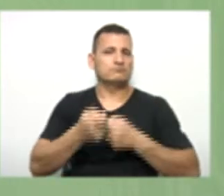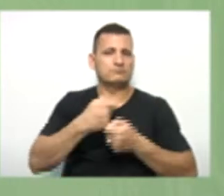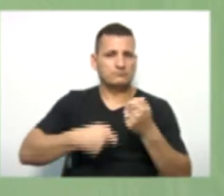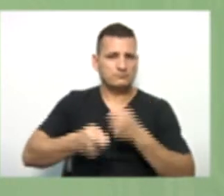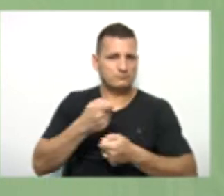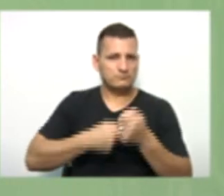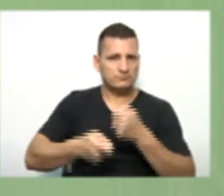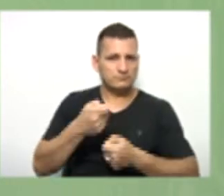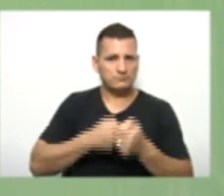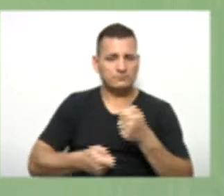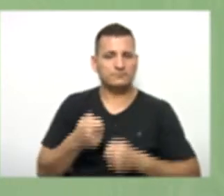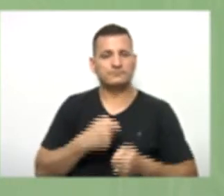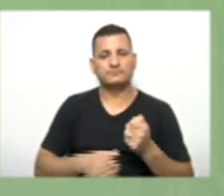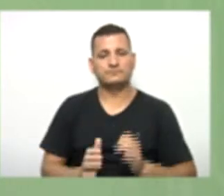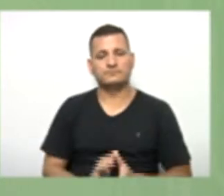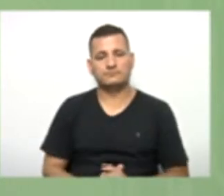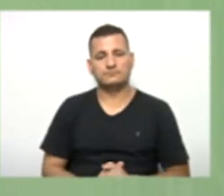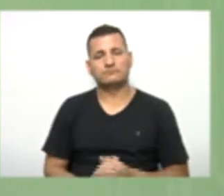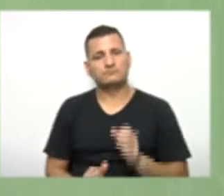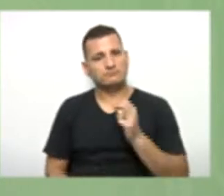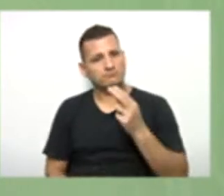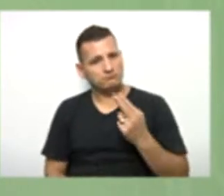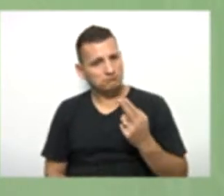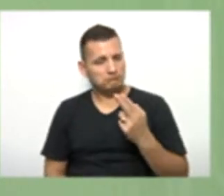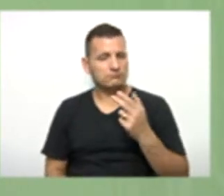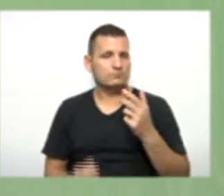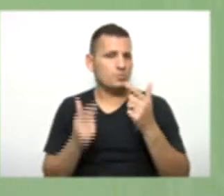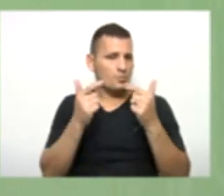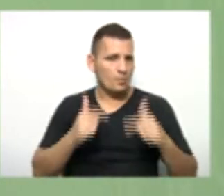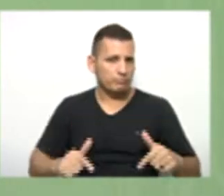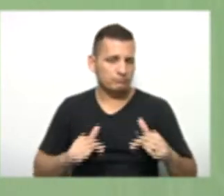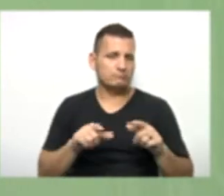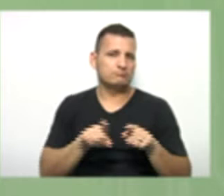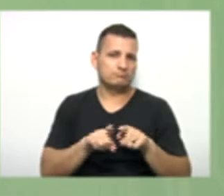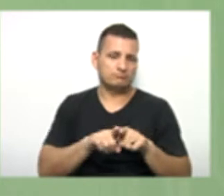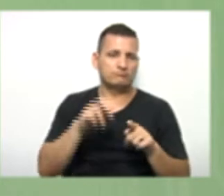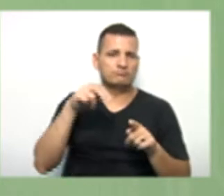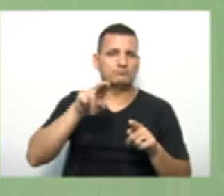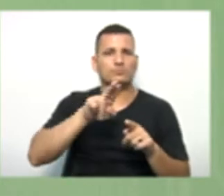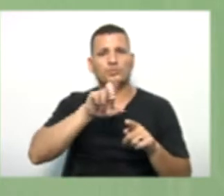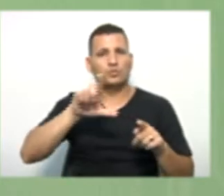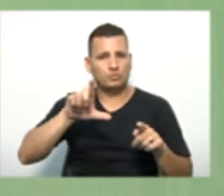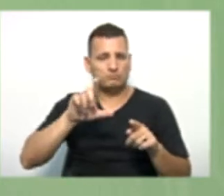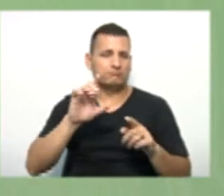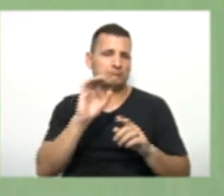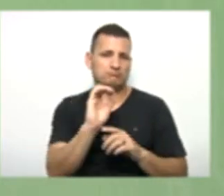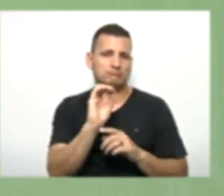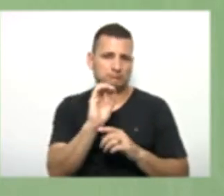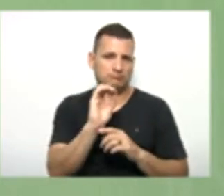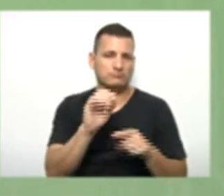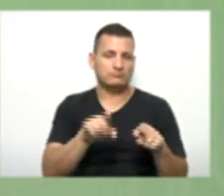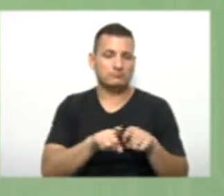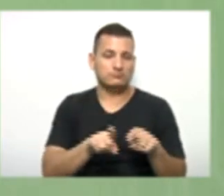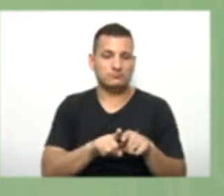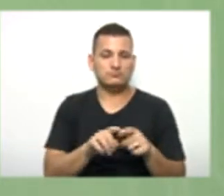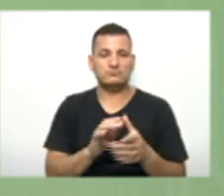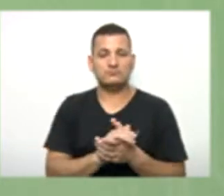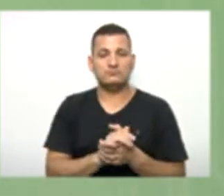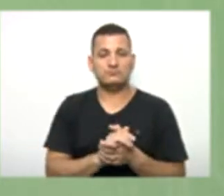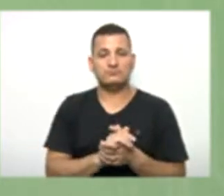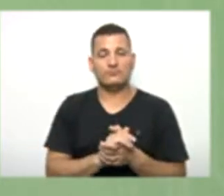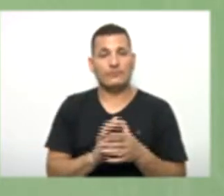administrativos. Ou saldo nulo. Pode acontecer, saldo nulo, ou seja, saldo zero. O saldo será